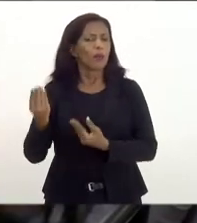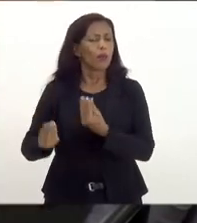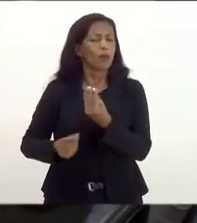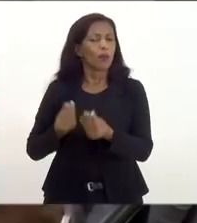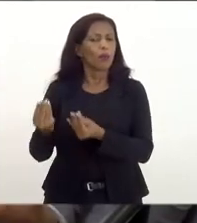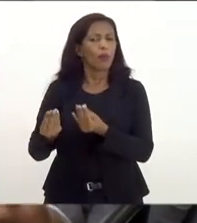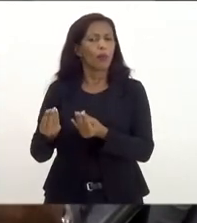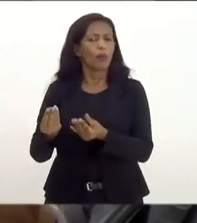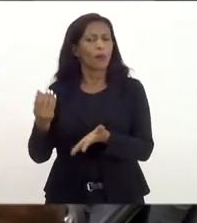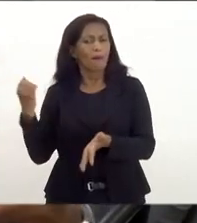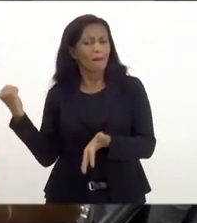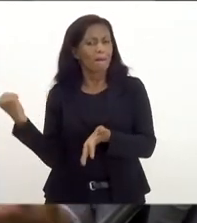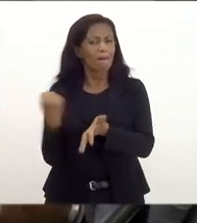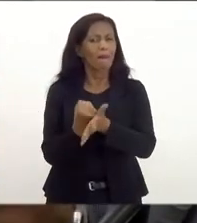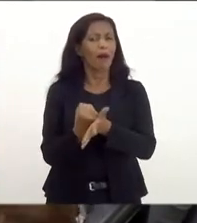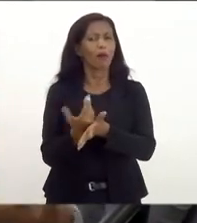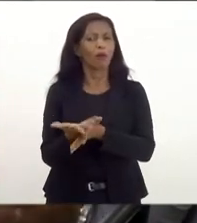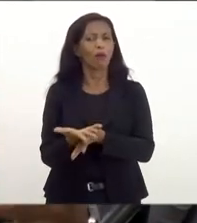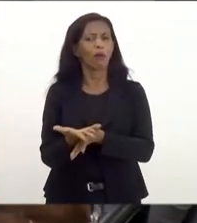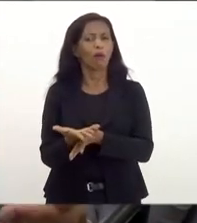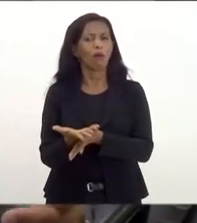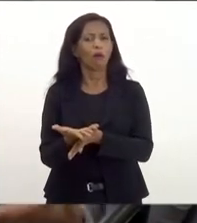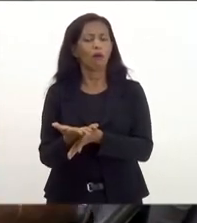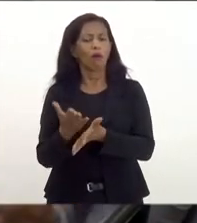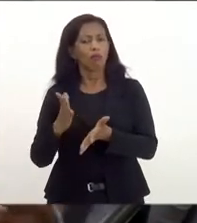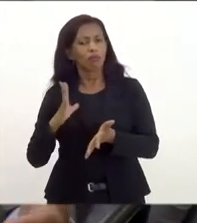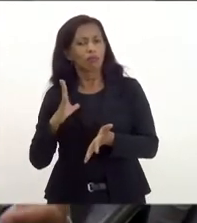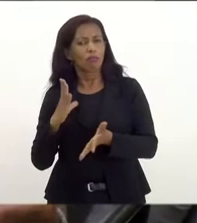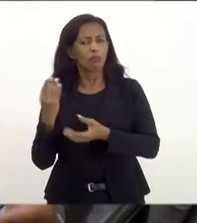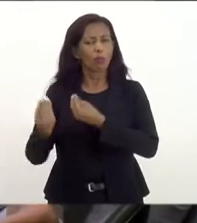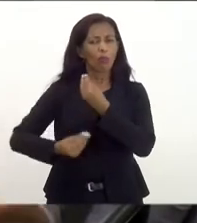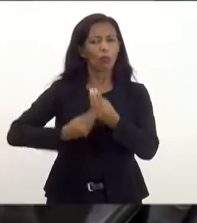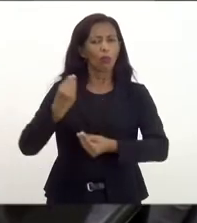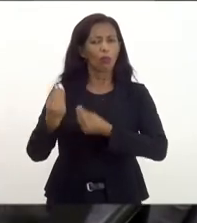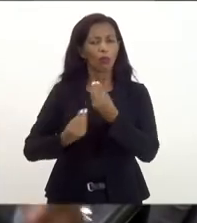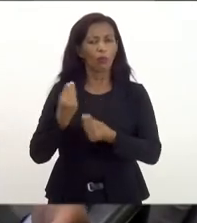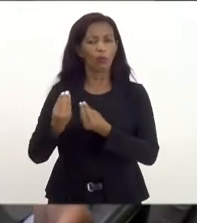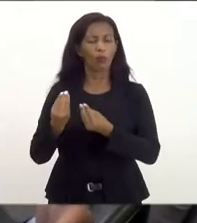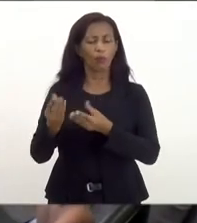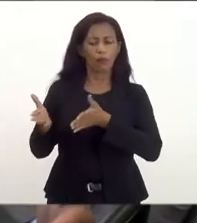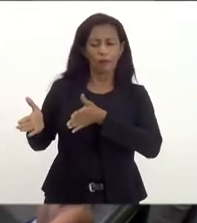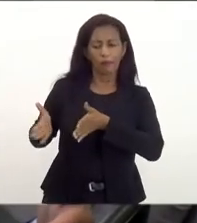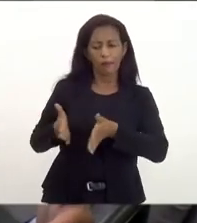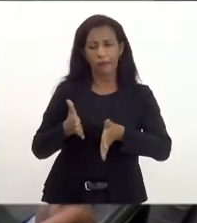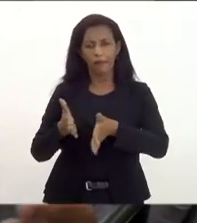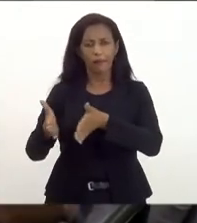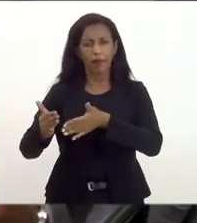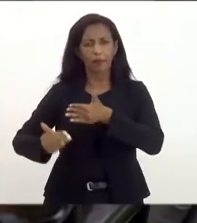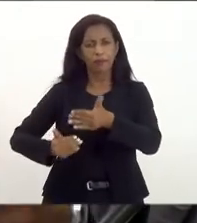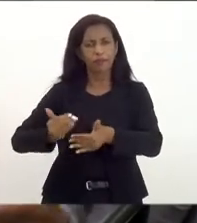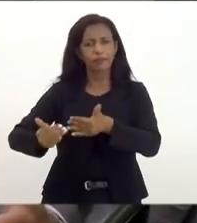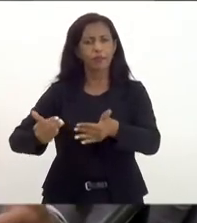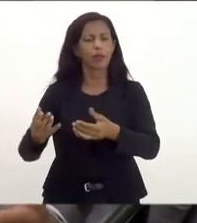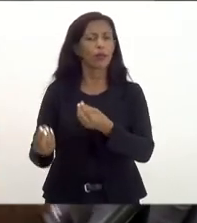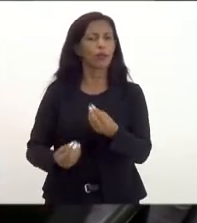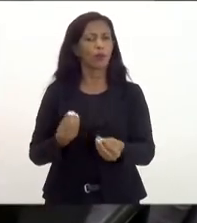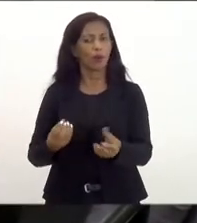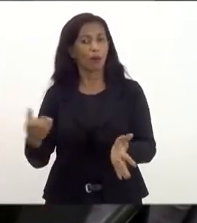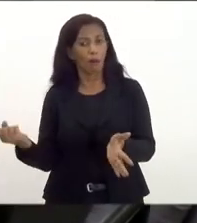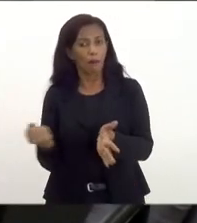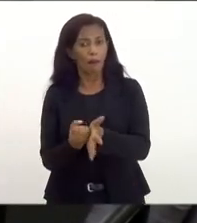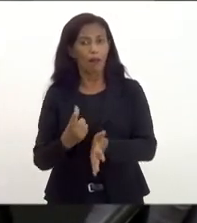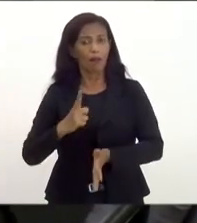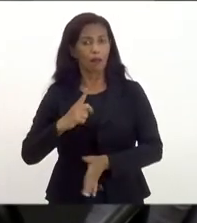como sendo um Marco estabelecer um Marco de como a gente anda por esse caminho todo dizer que esse